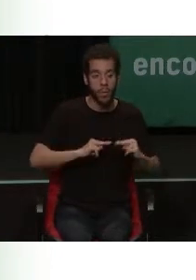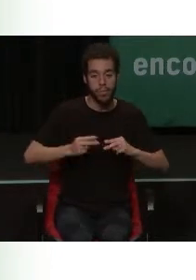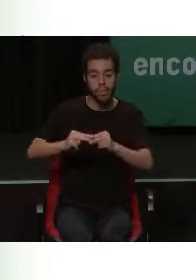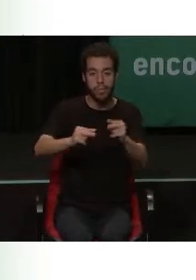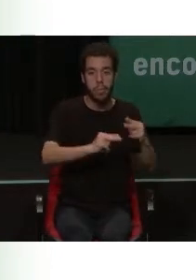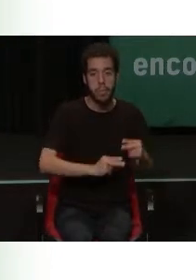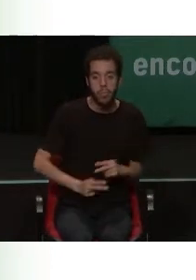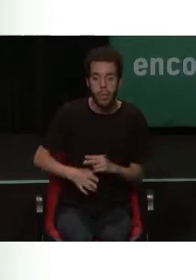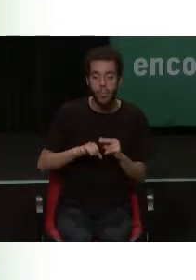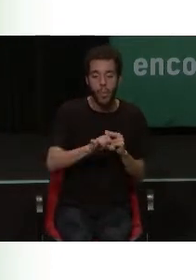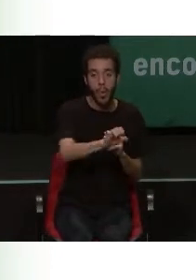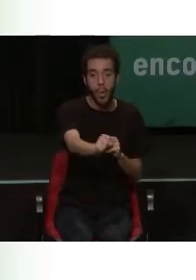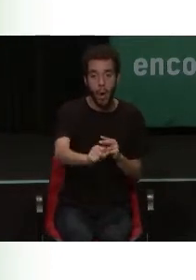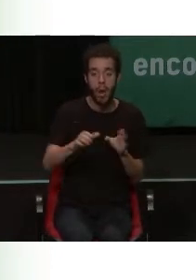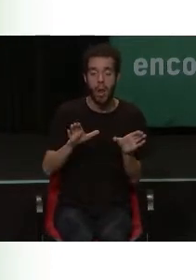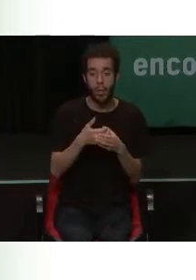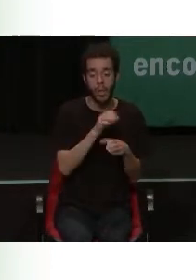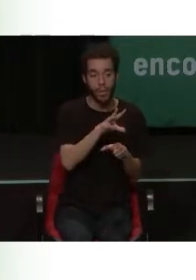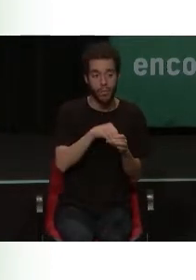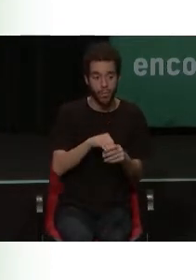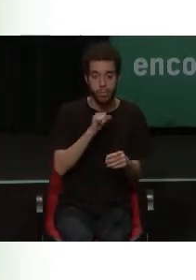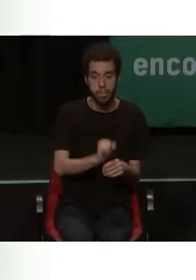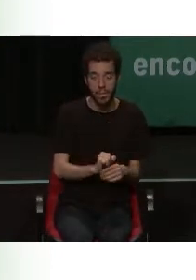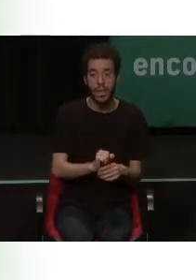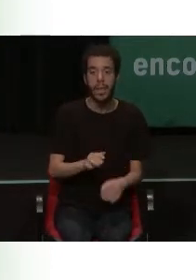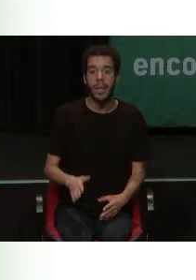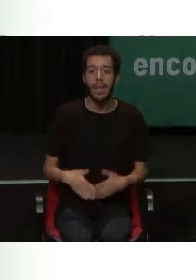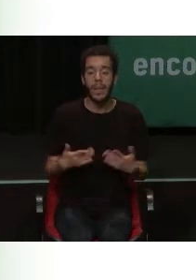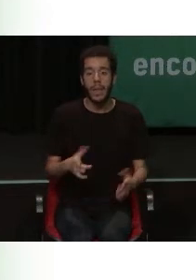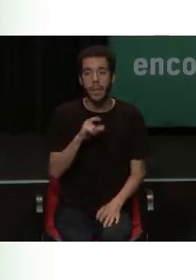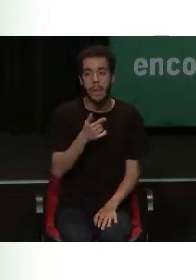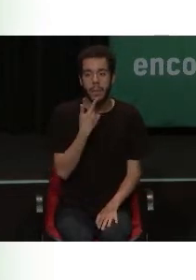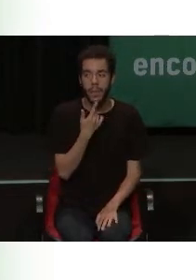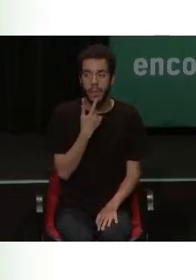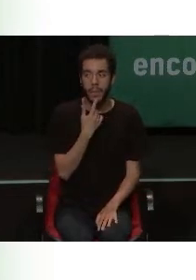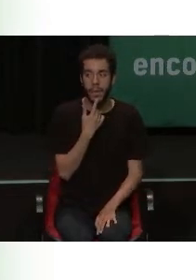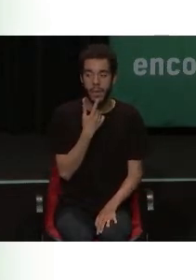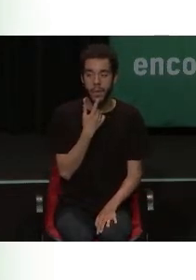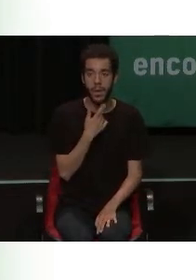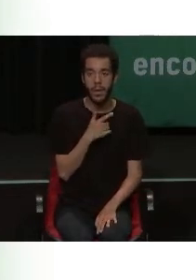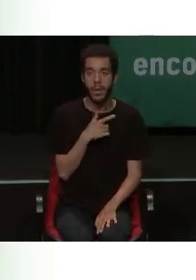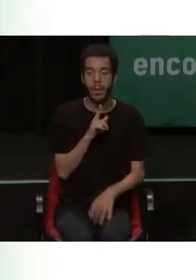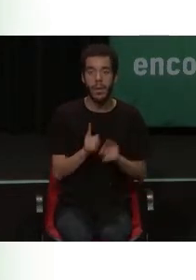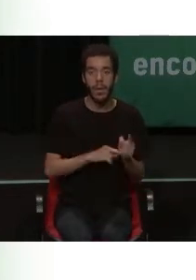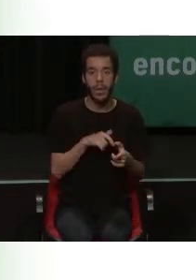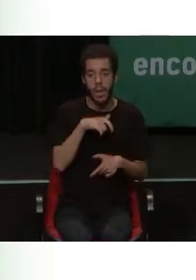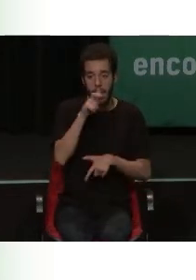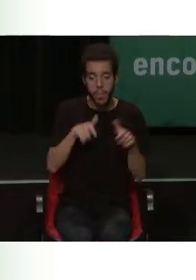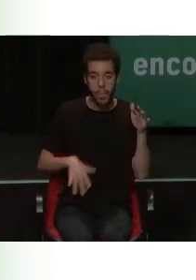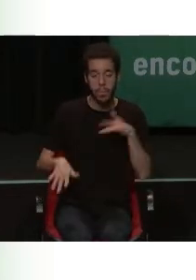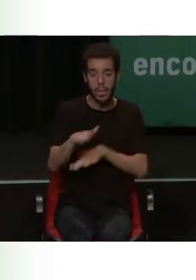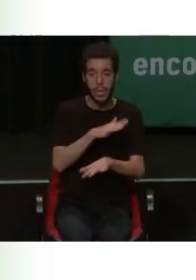existem na comunidade e perceber que setting, que população, que,